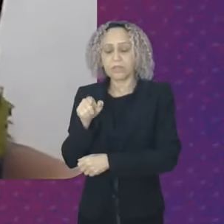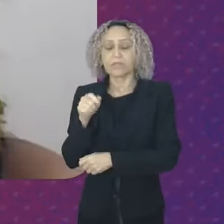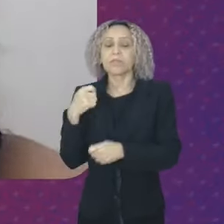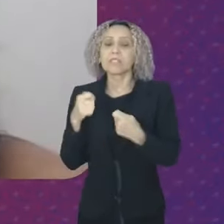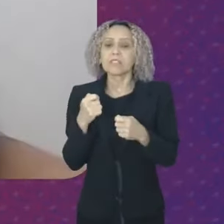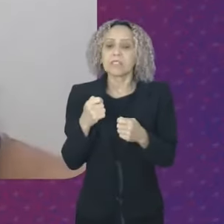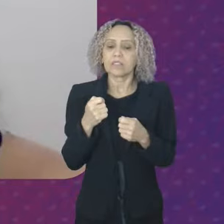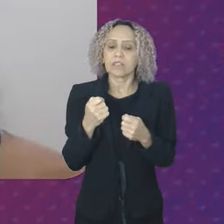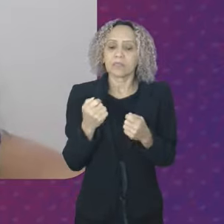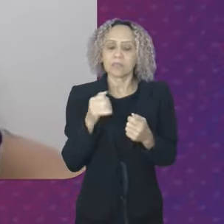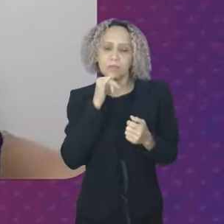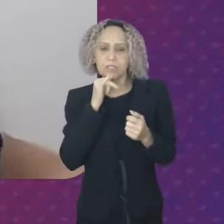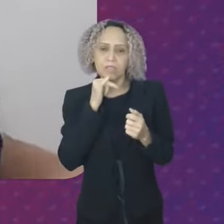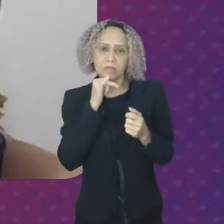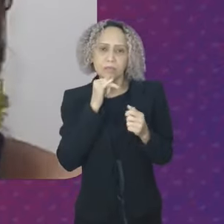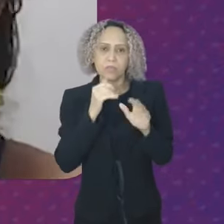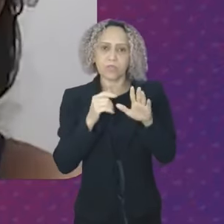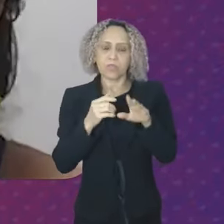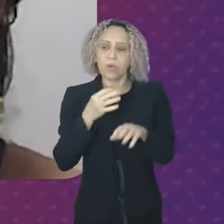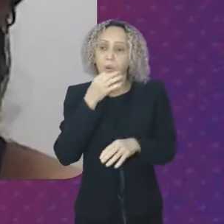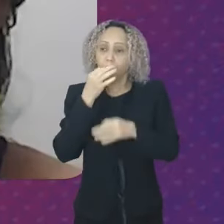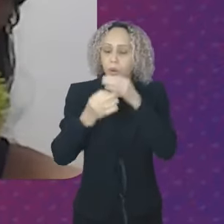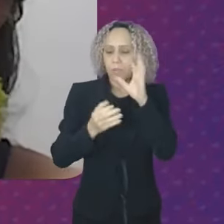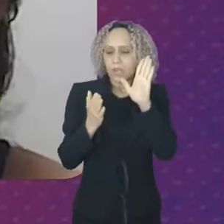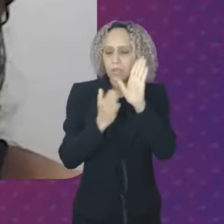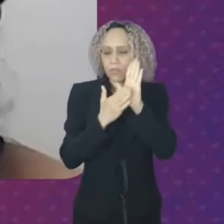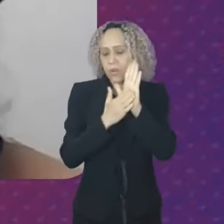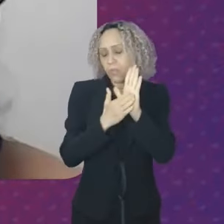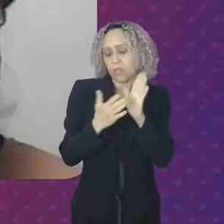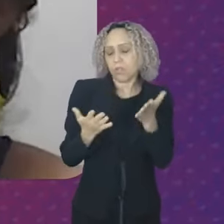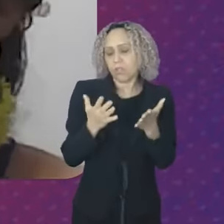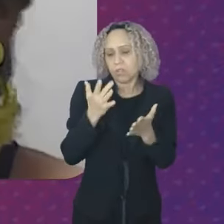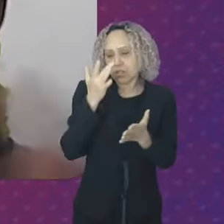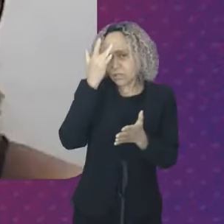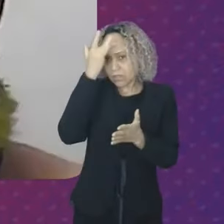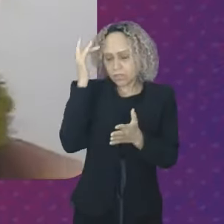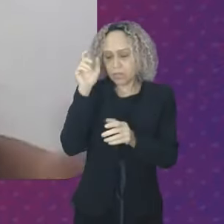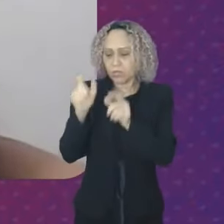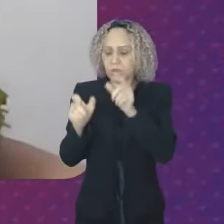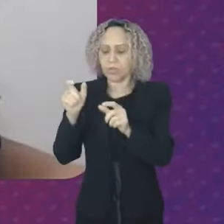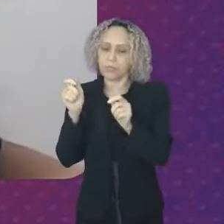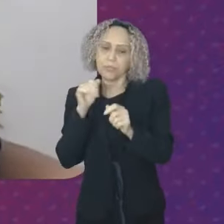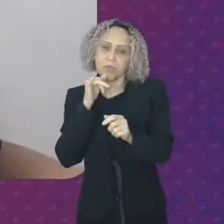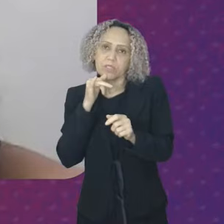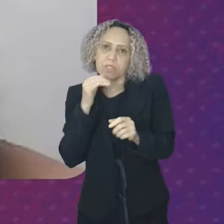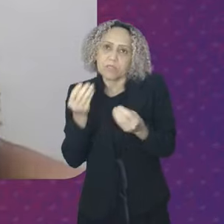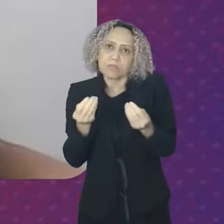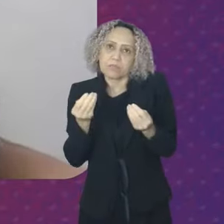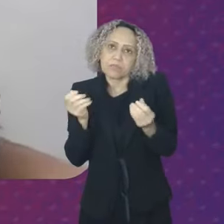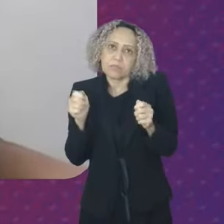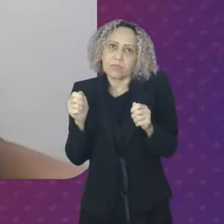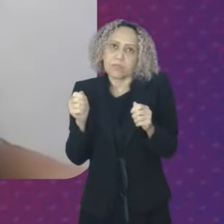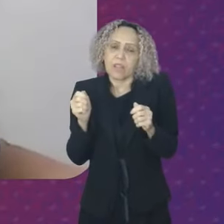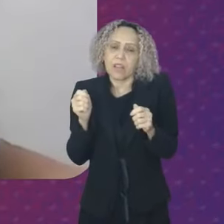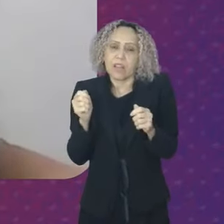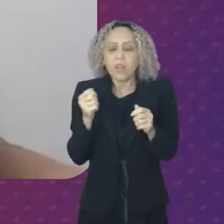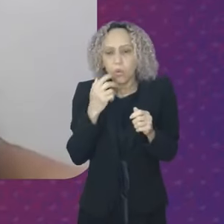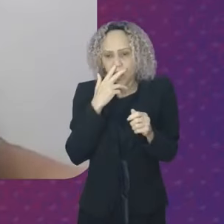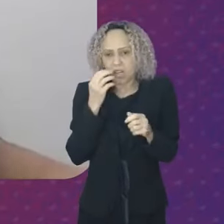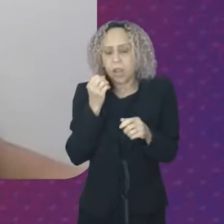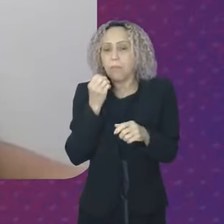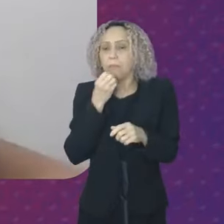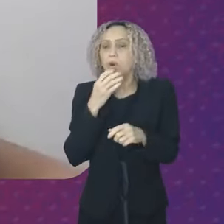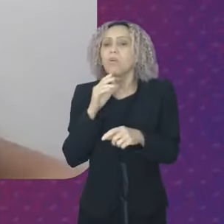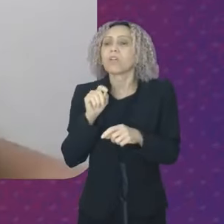ajudar com propostas, né? Eu acho que hoje seria bom, por exemplo, seria bom a gente